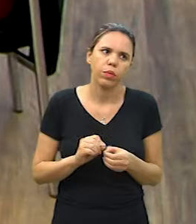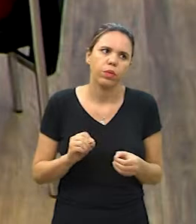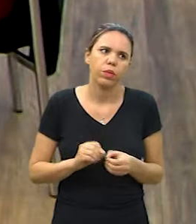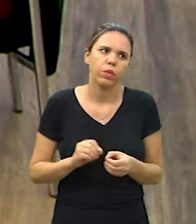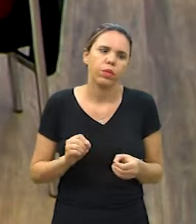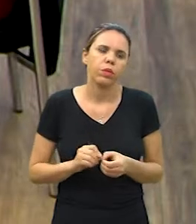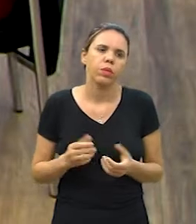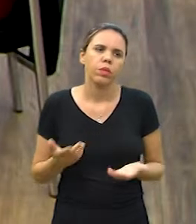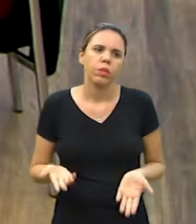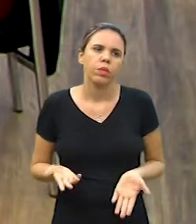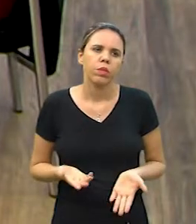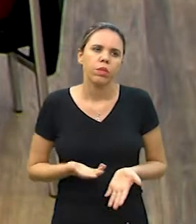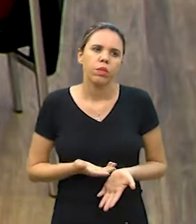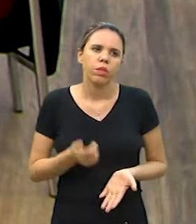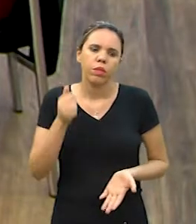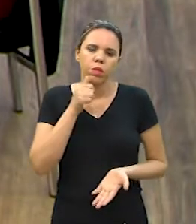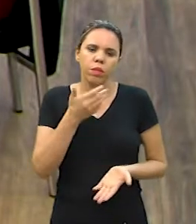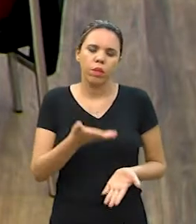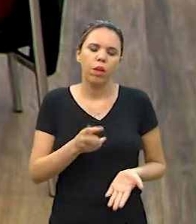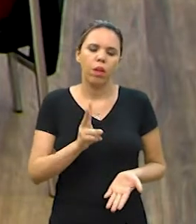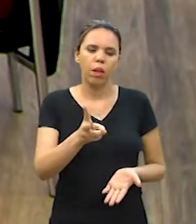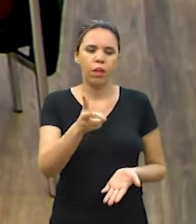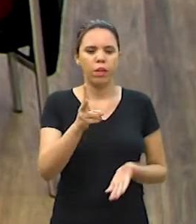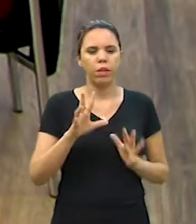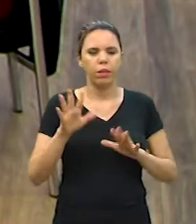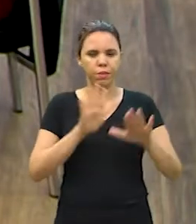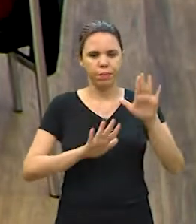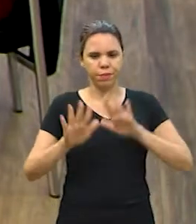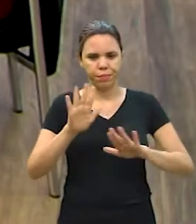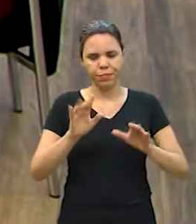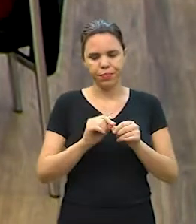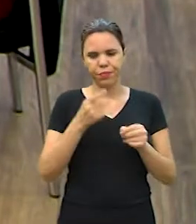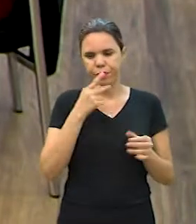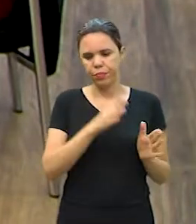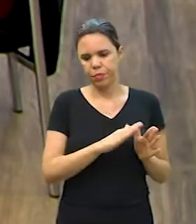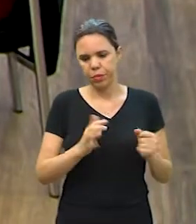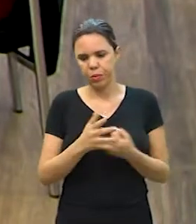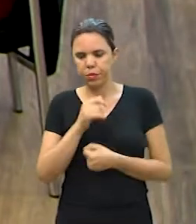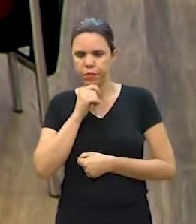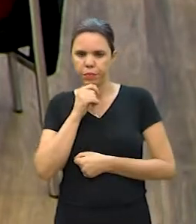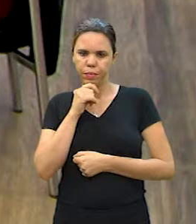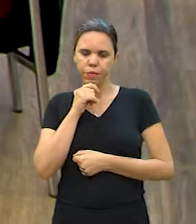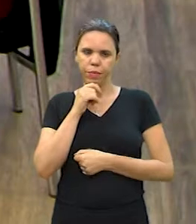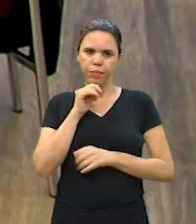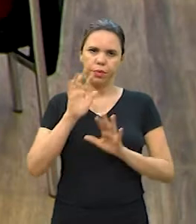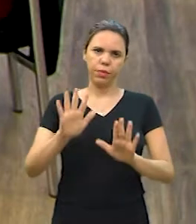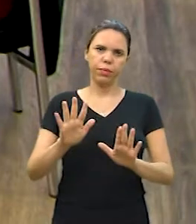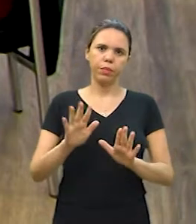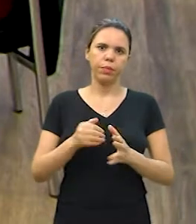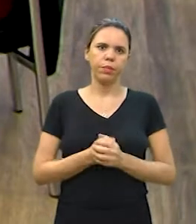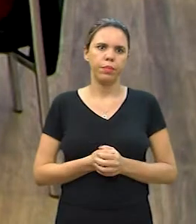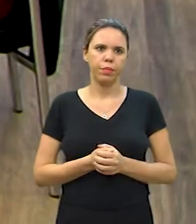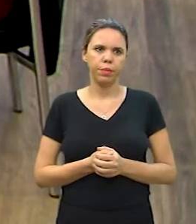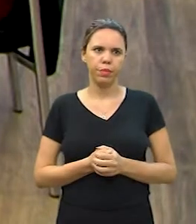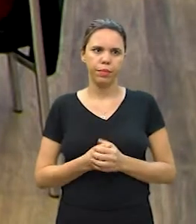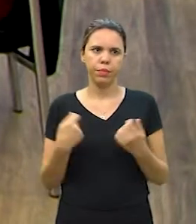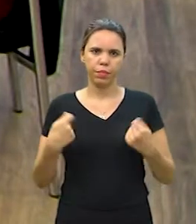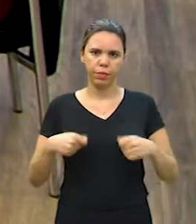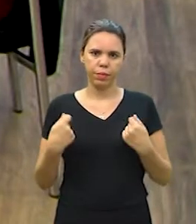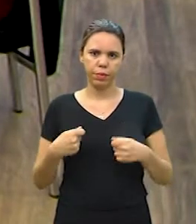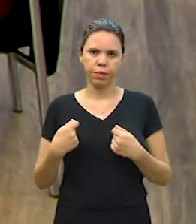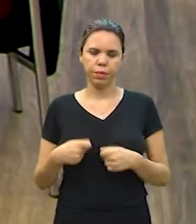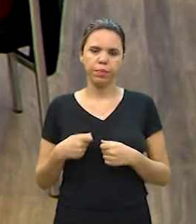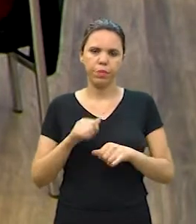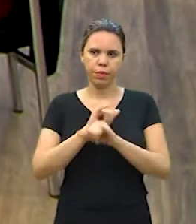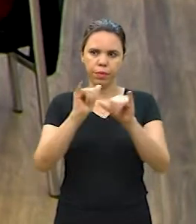pode fazer para essa mulher continuar com todos os cuidados que nós estamos na pandemia ainda, mas que precise